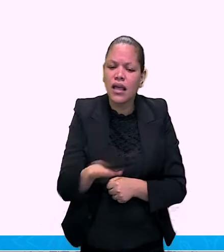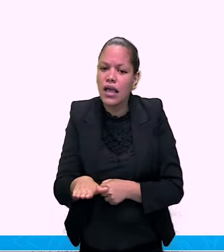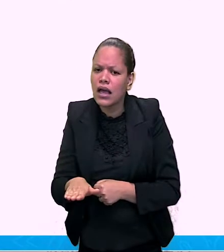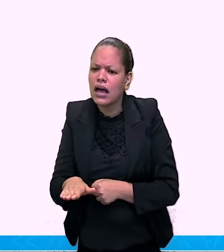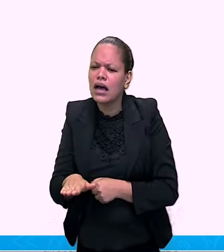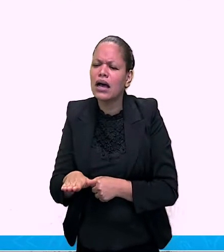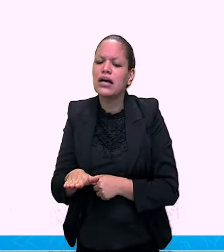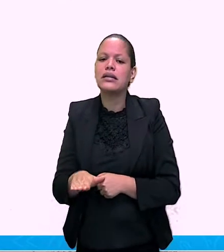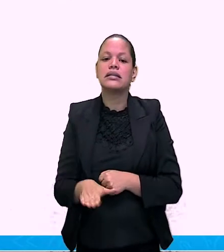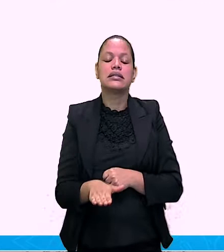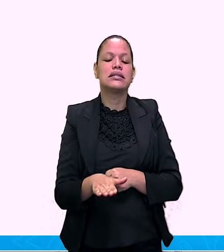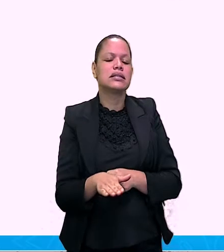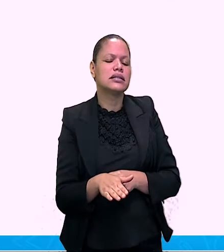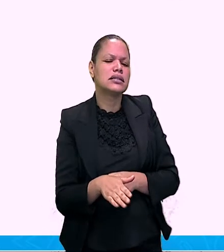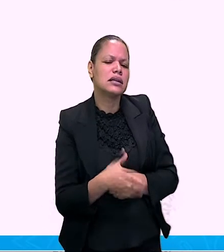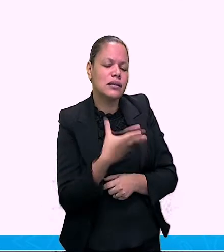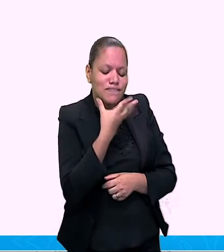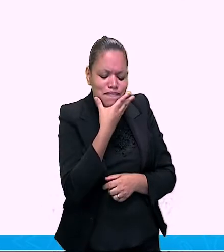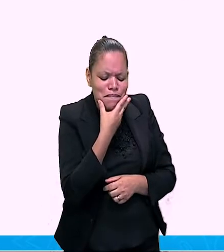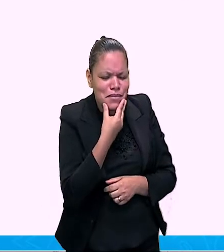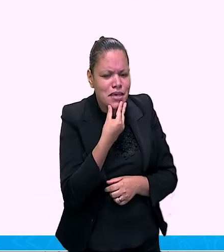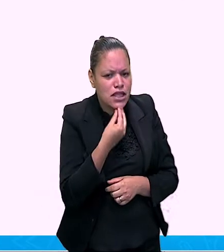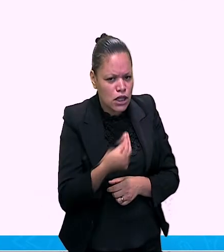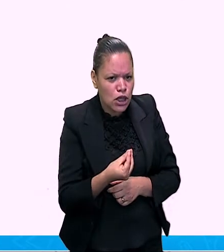sexo masculino. E em